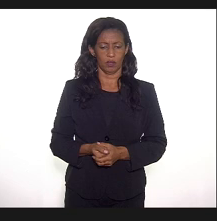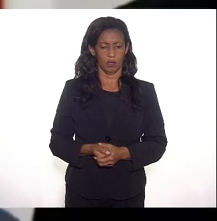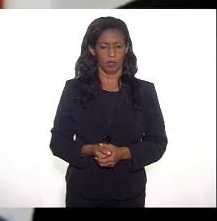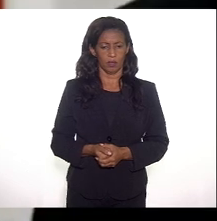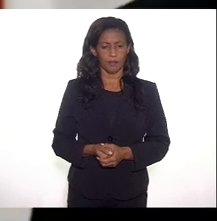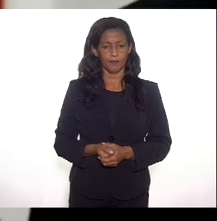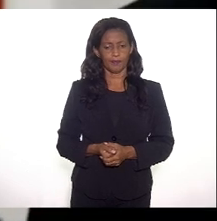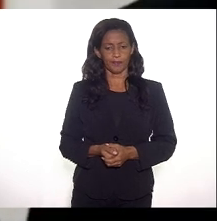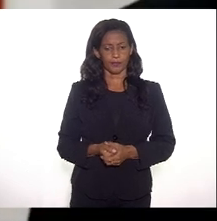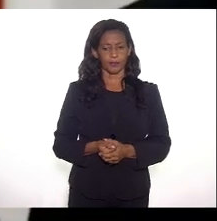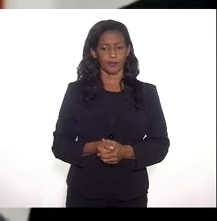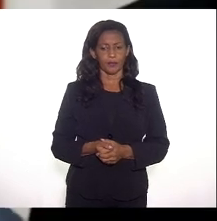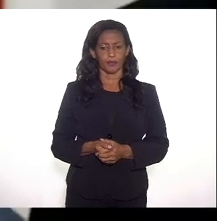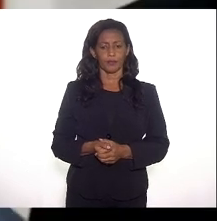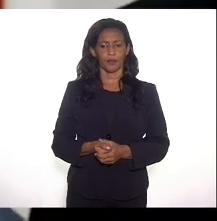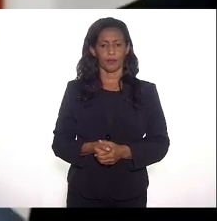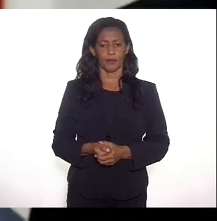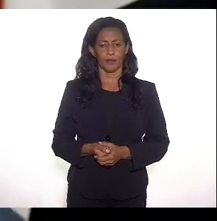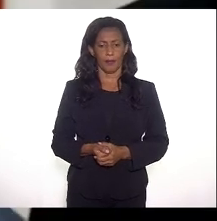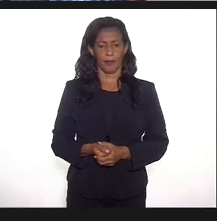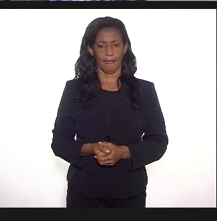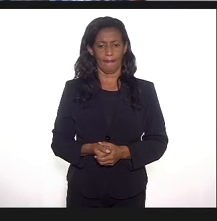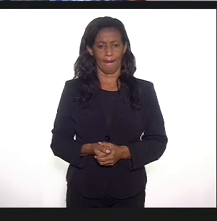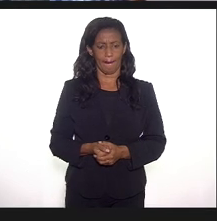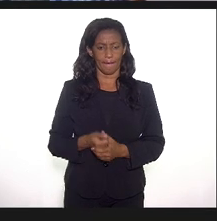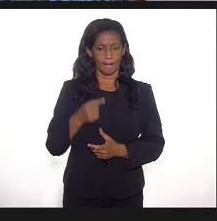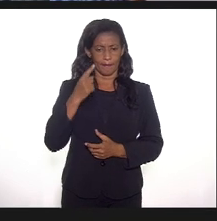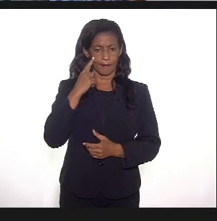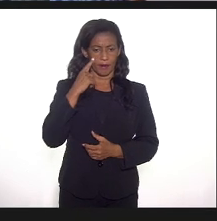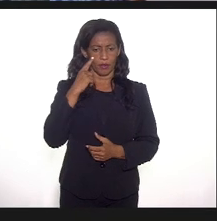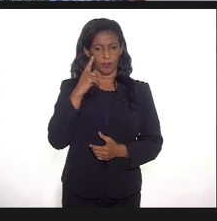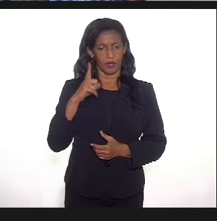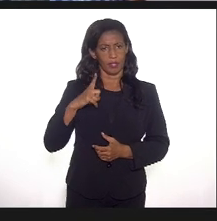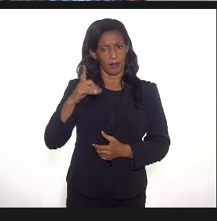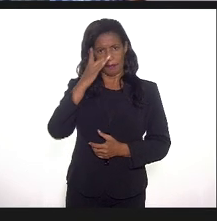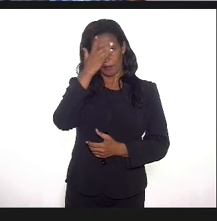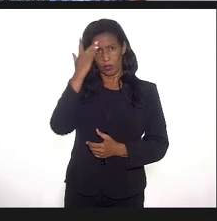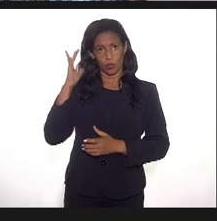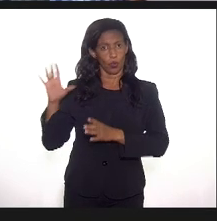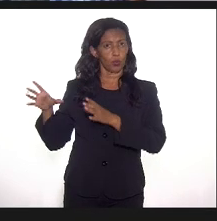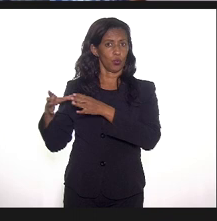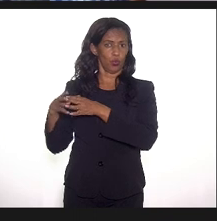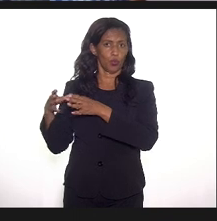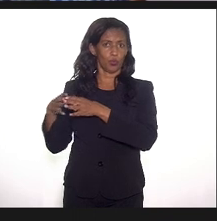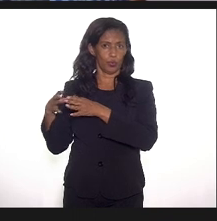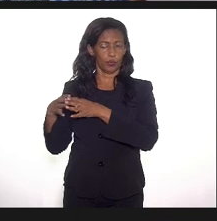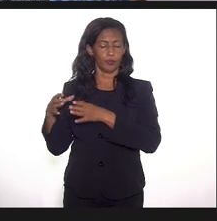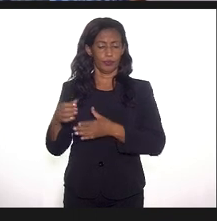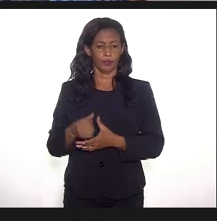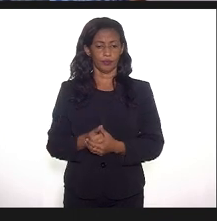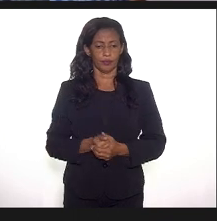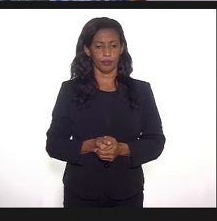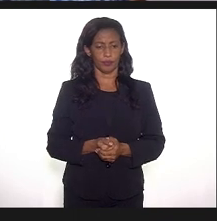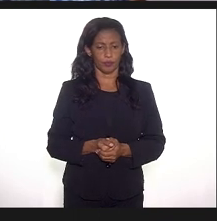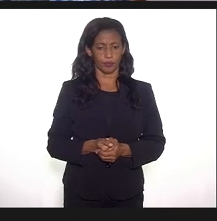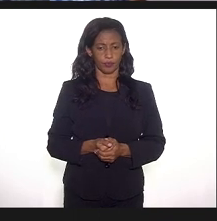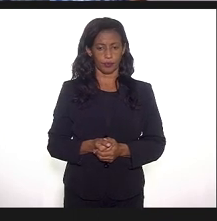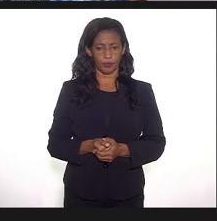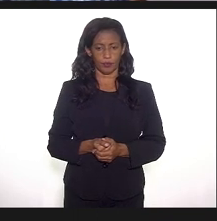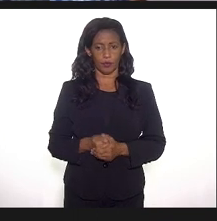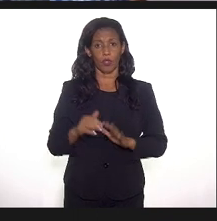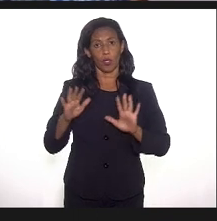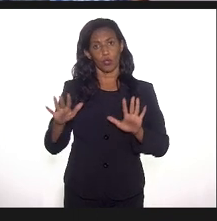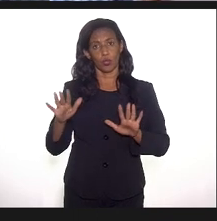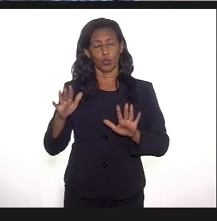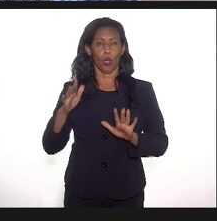aqui, porque eu vi que há pedido no grupo. E vamos fazer pela ordem do grupo, tá bom? Salvo Luiz Paulo e Eliomar,